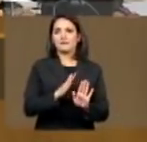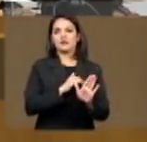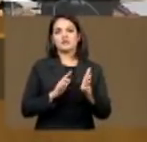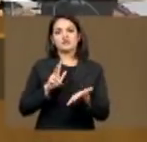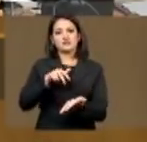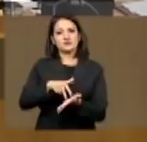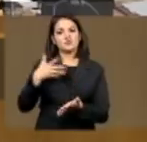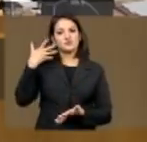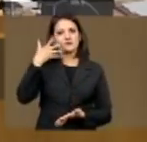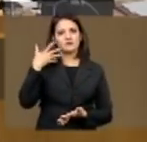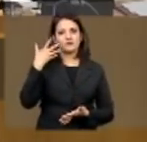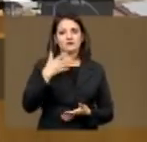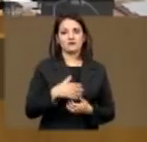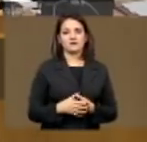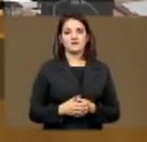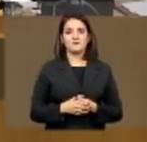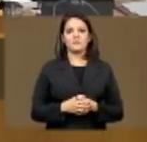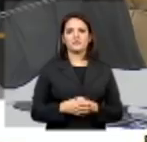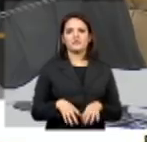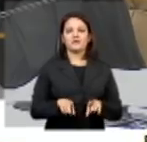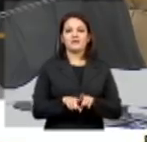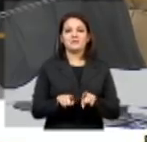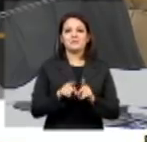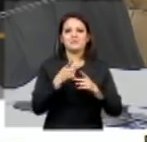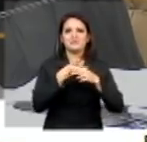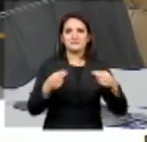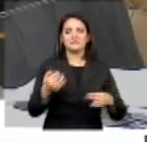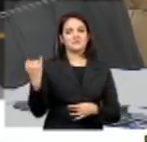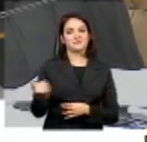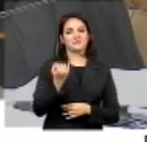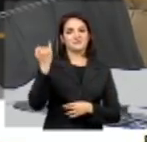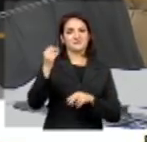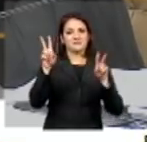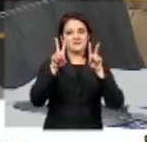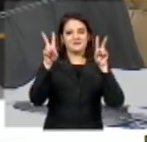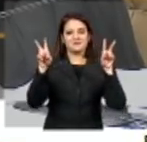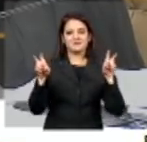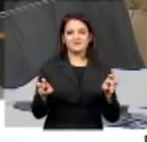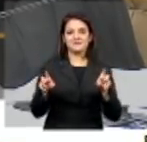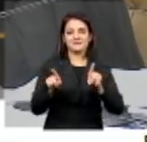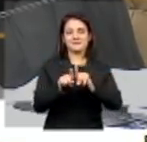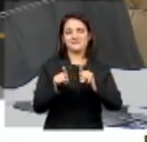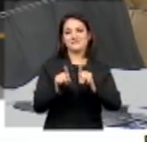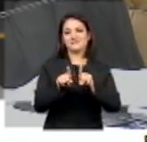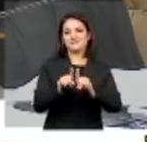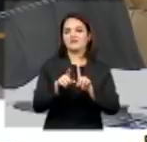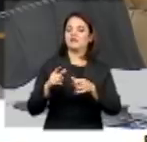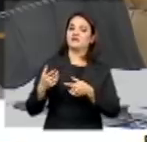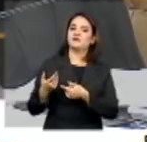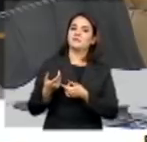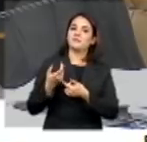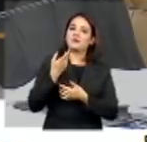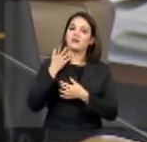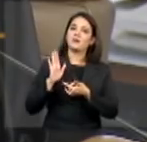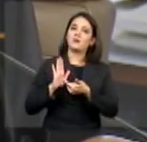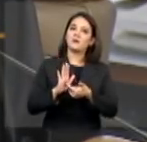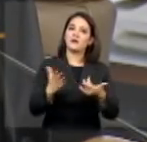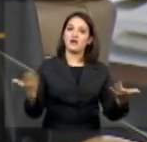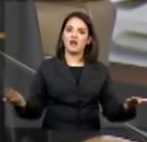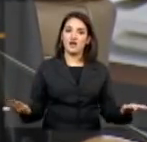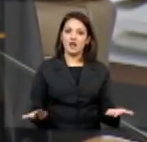ministrantes reflexões relevante sobre essa matéria e apresento a esse colegiado